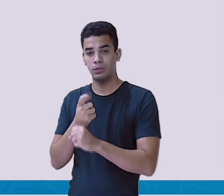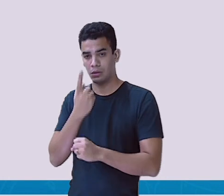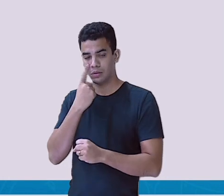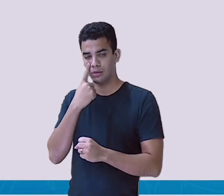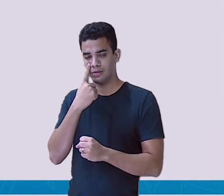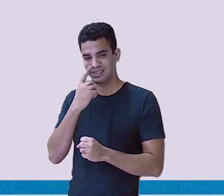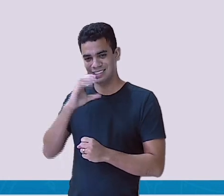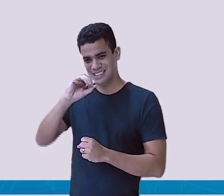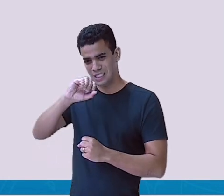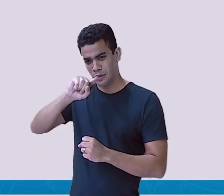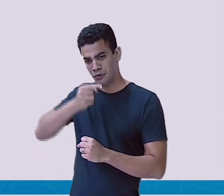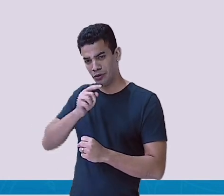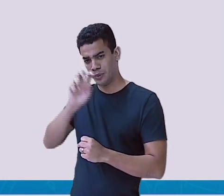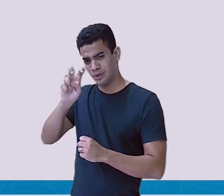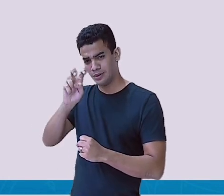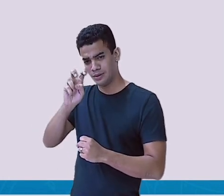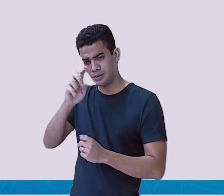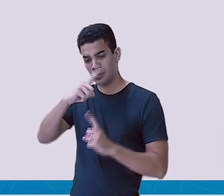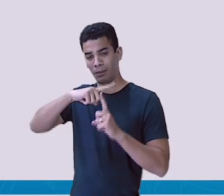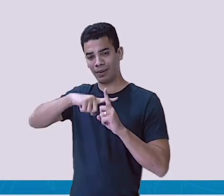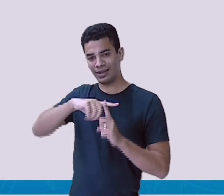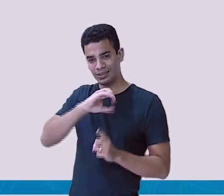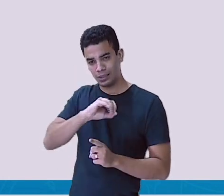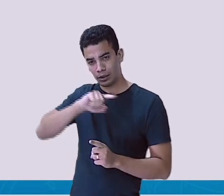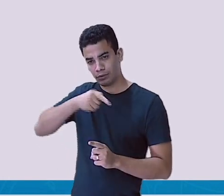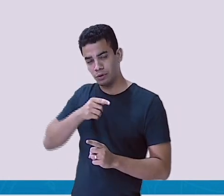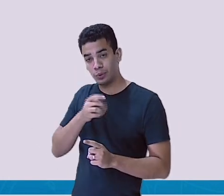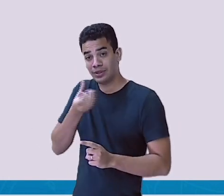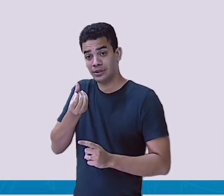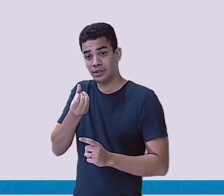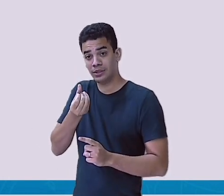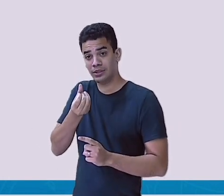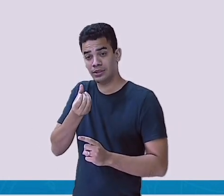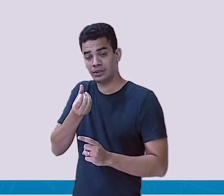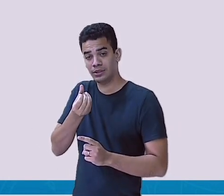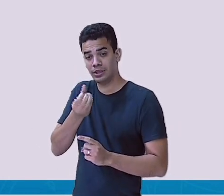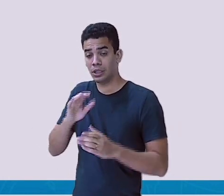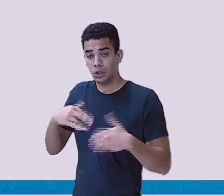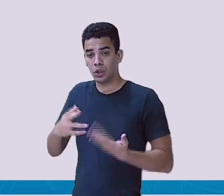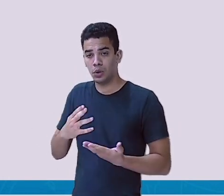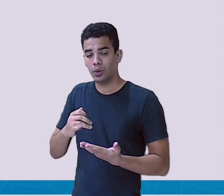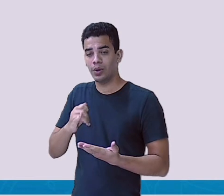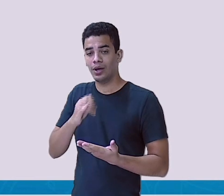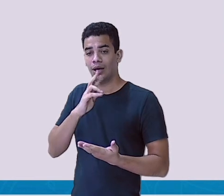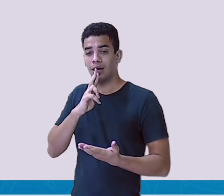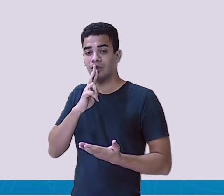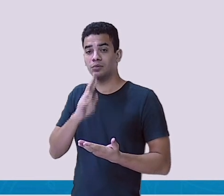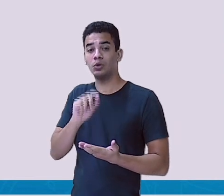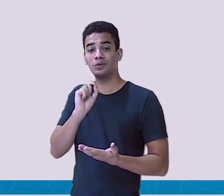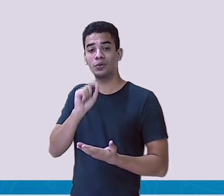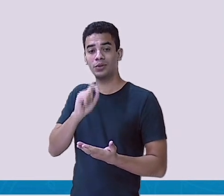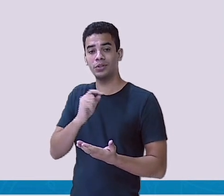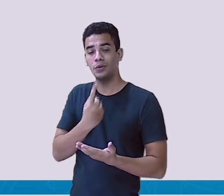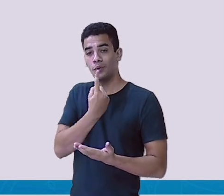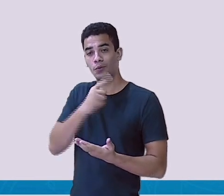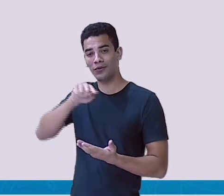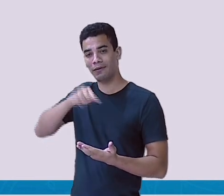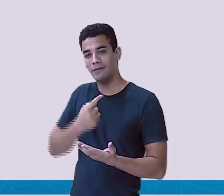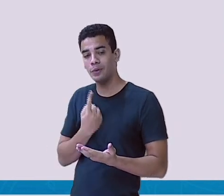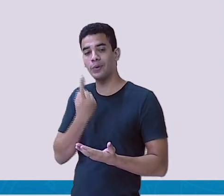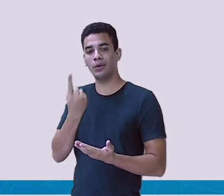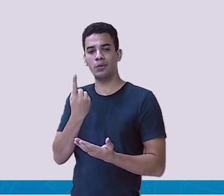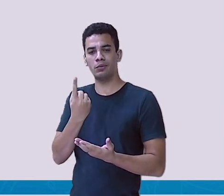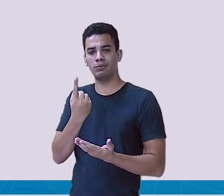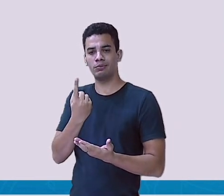mais 0,6. 5 mais 6, 11. Então, vai ser 1,1A.